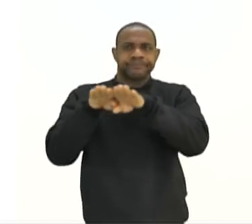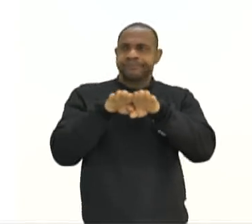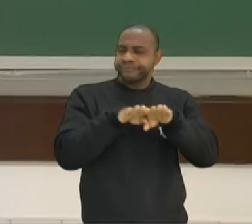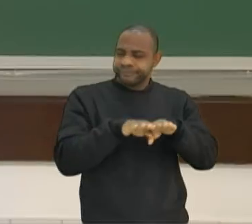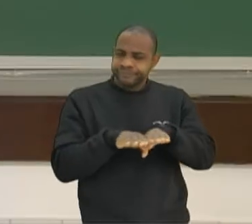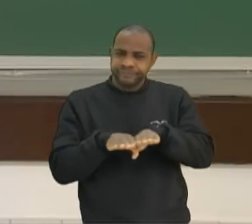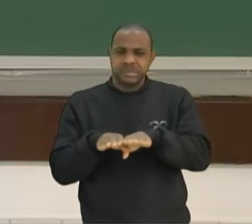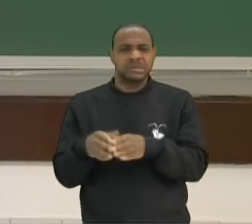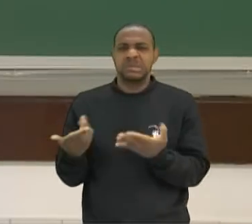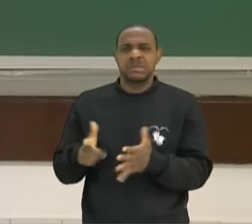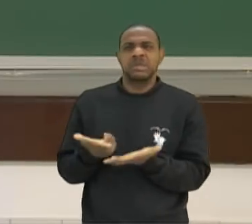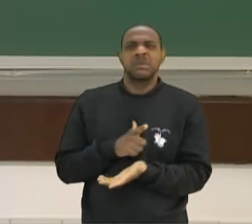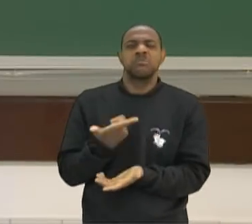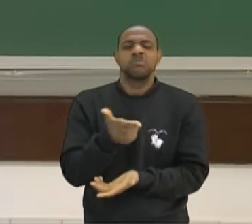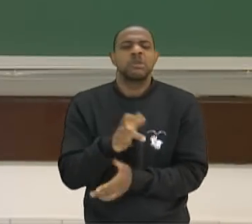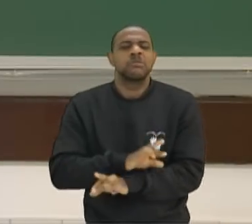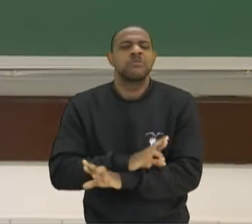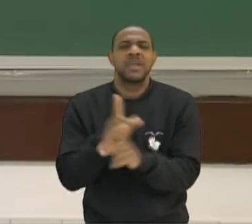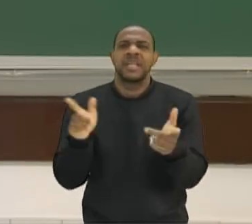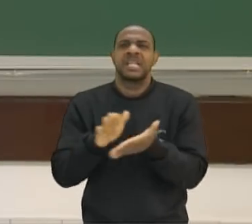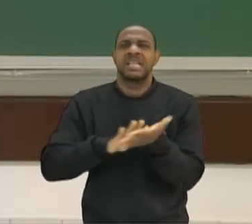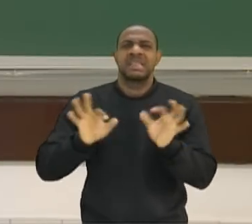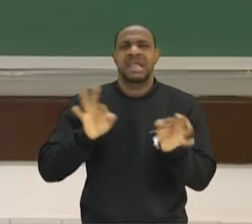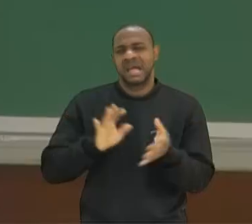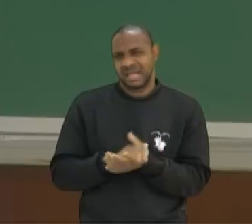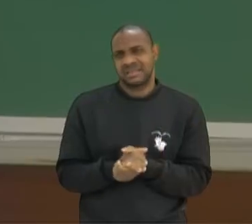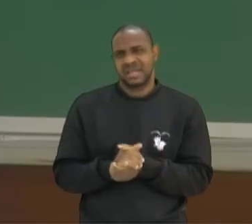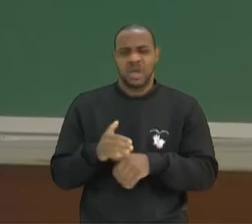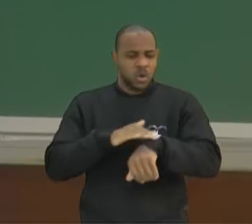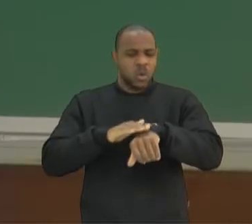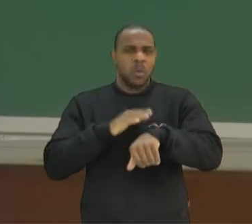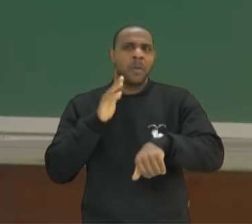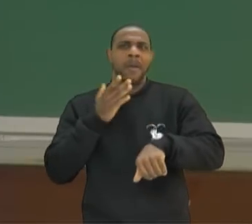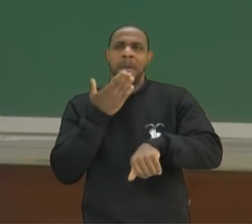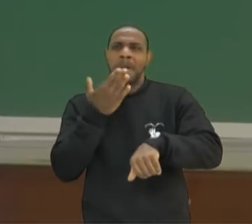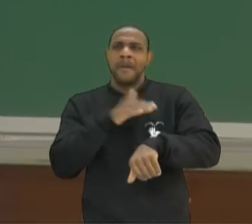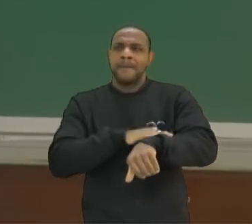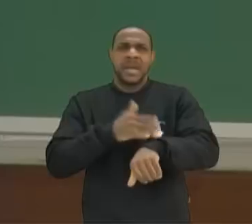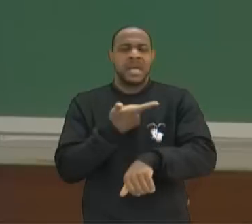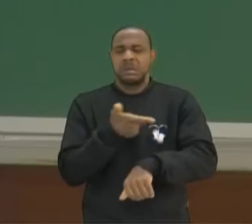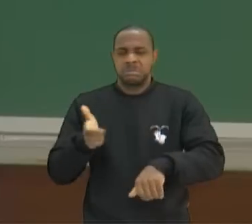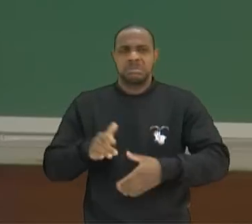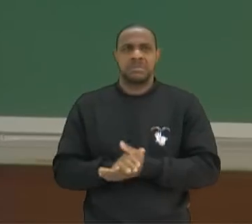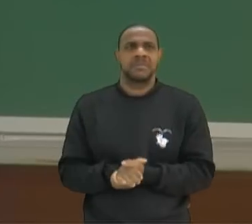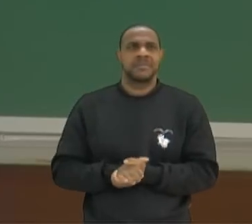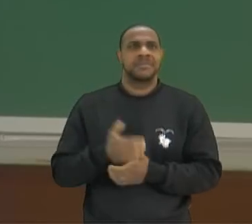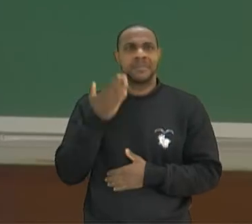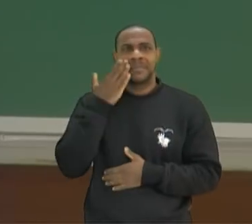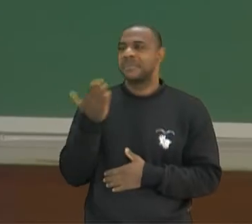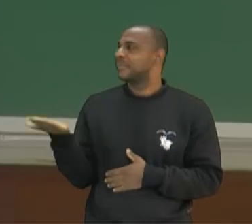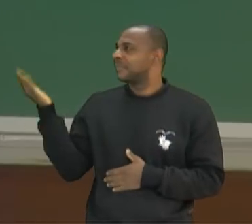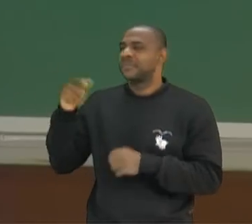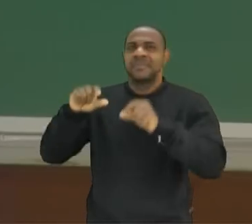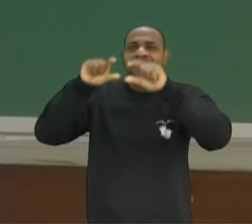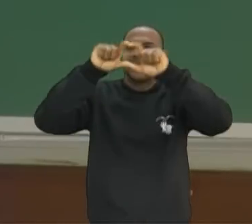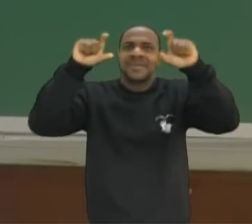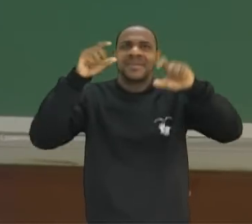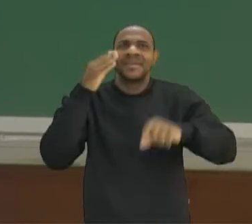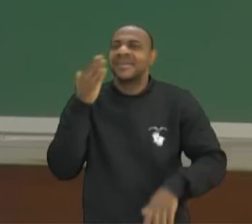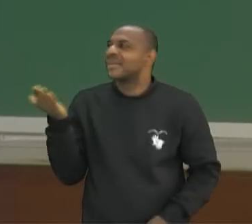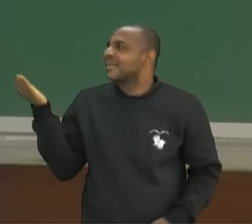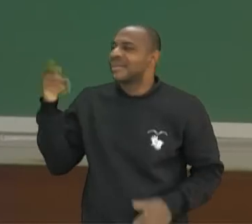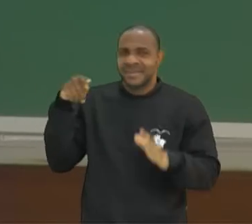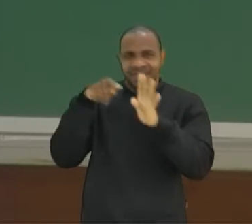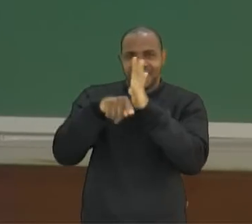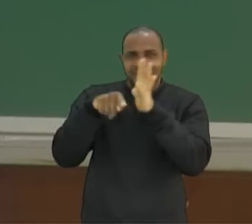de cor de pele, ok? Maravilhoso, né, gente? So, I have a dream that